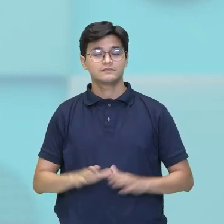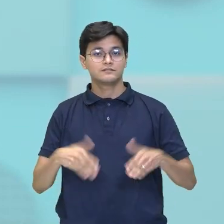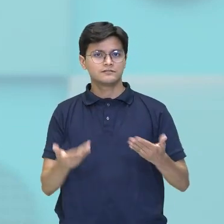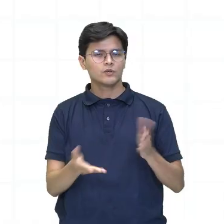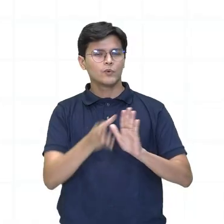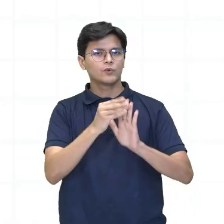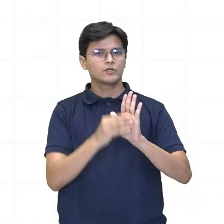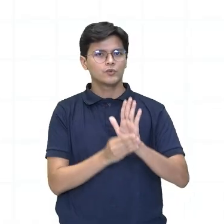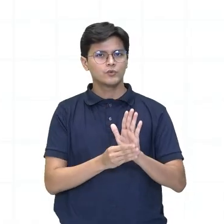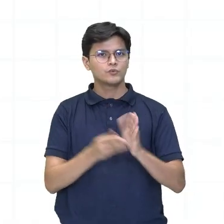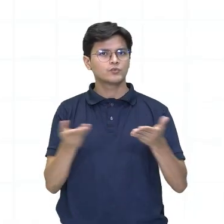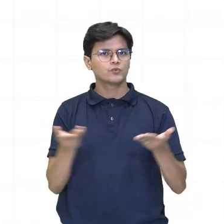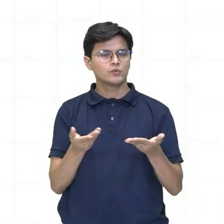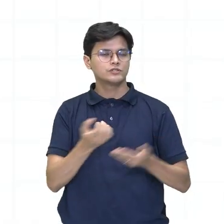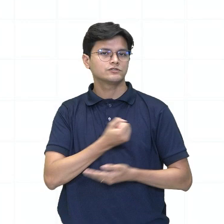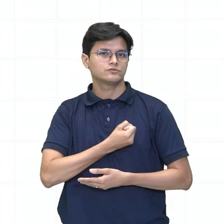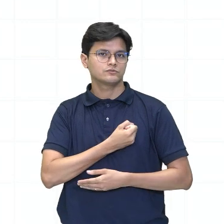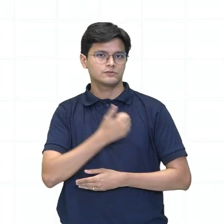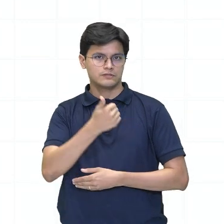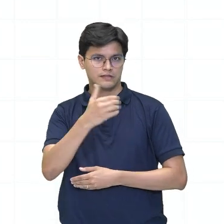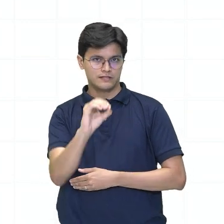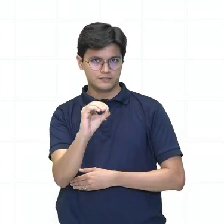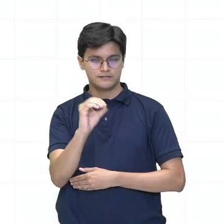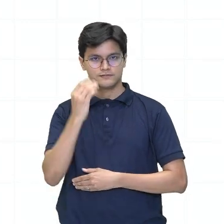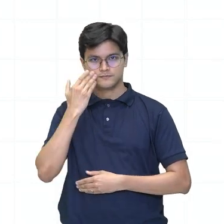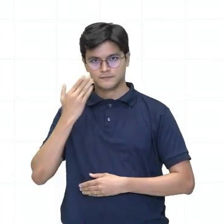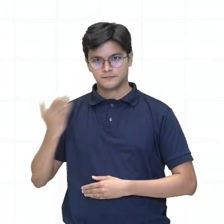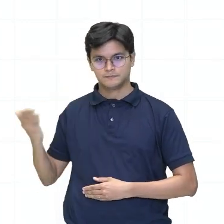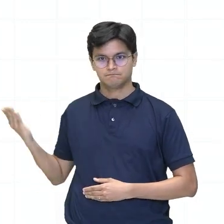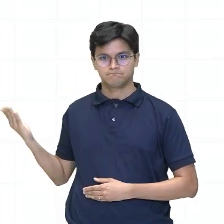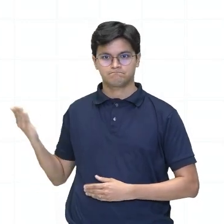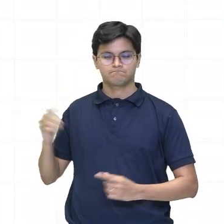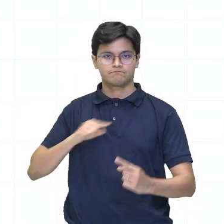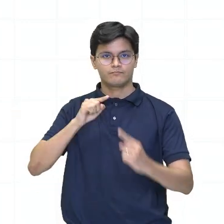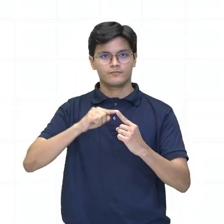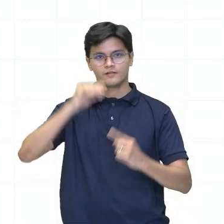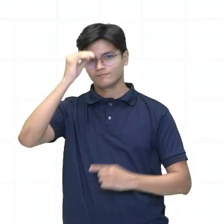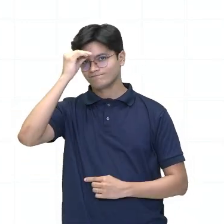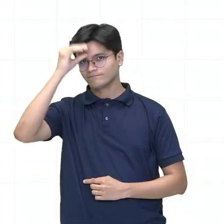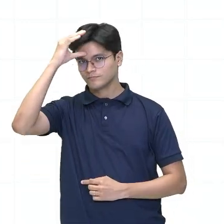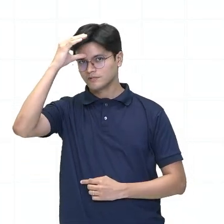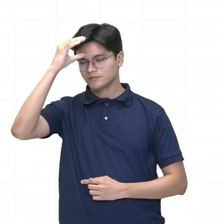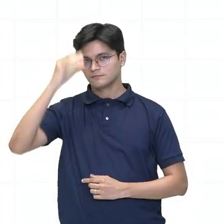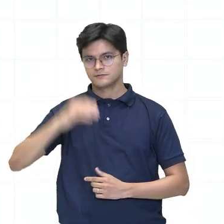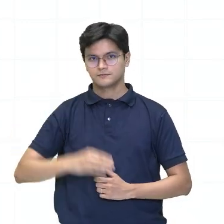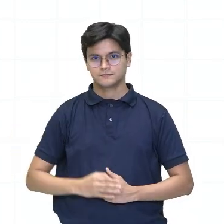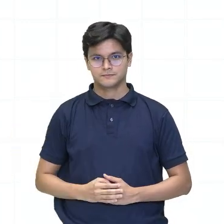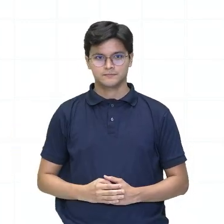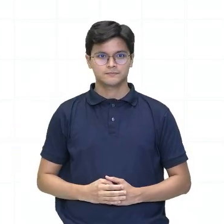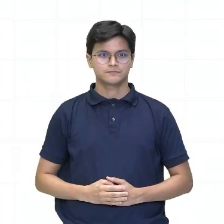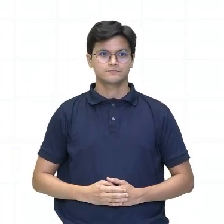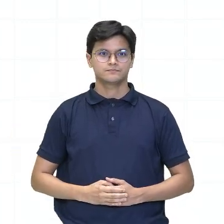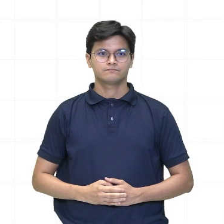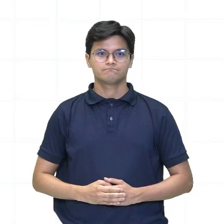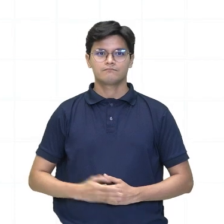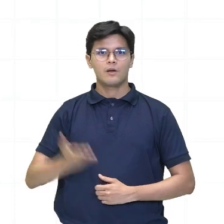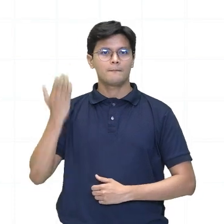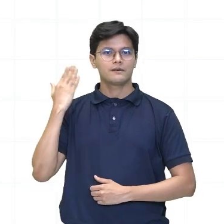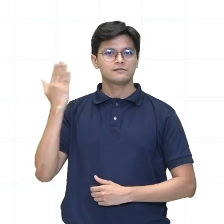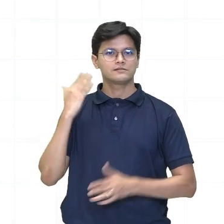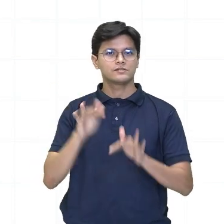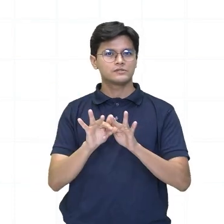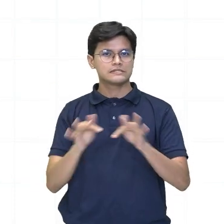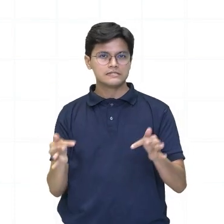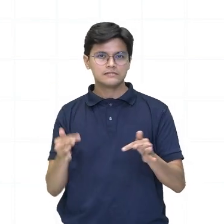aula 10. Acompanhem. O objeto de conhecimento é o passado simples e